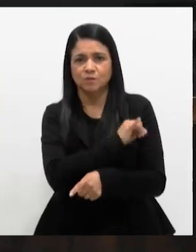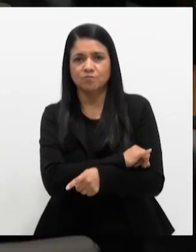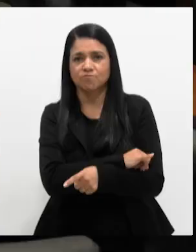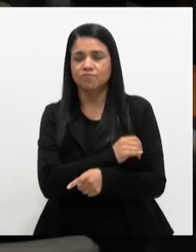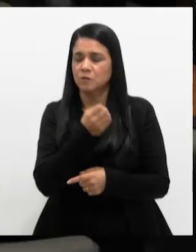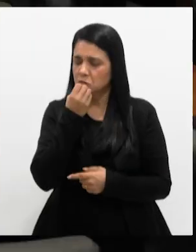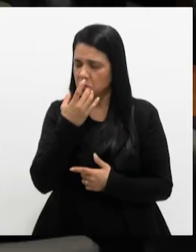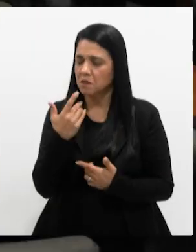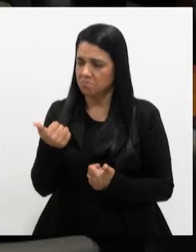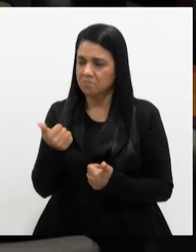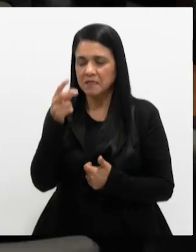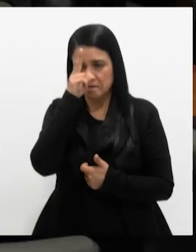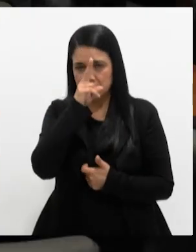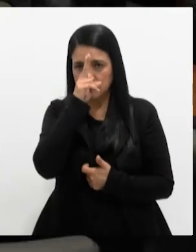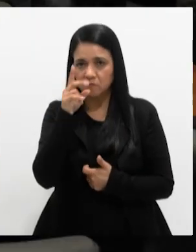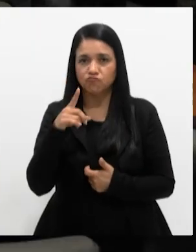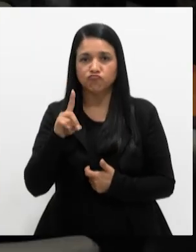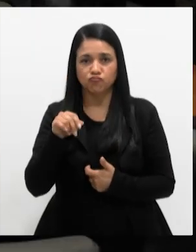Parabéns.